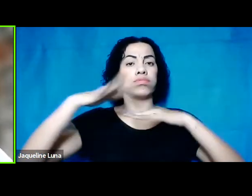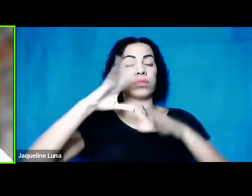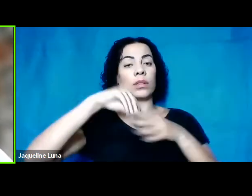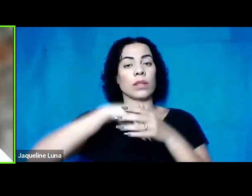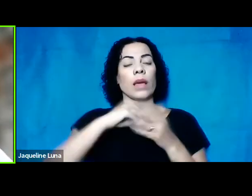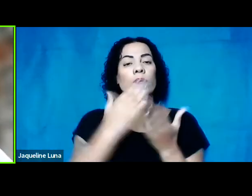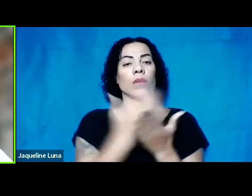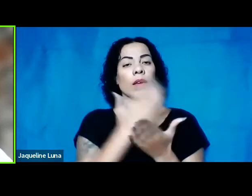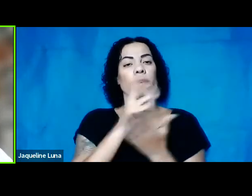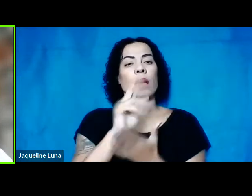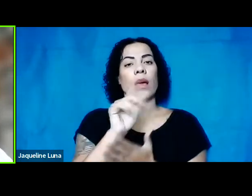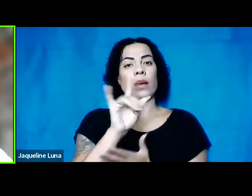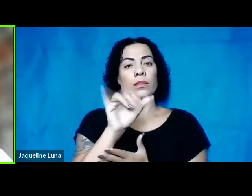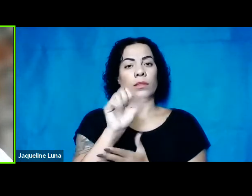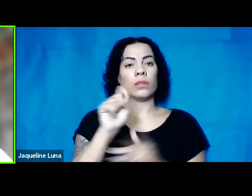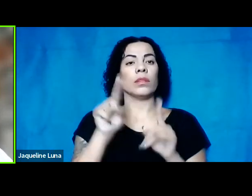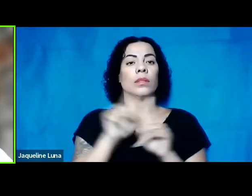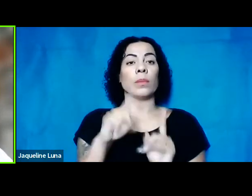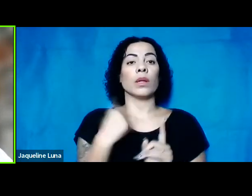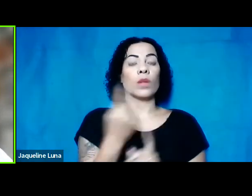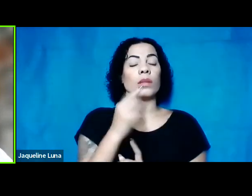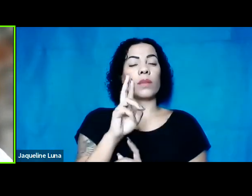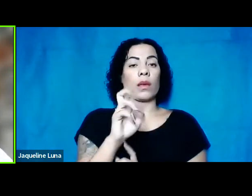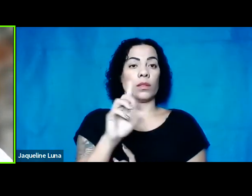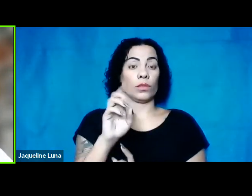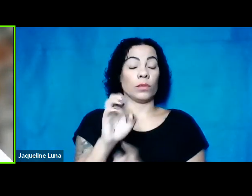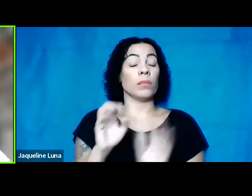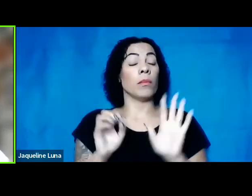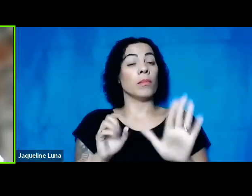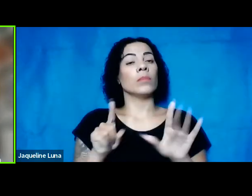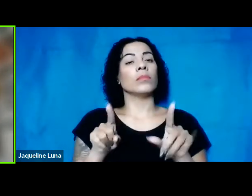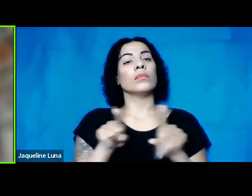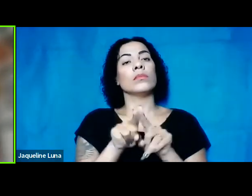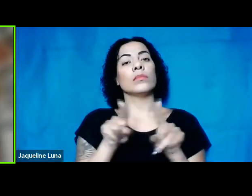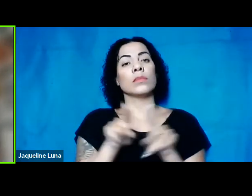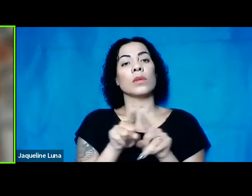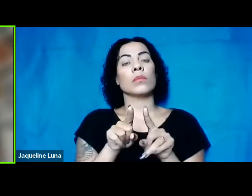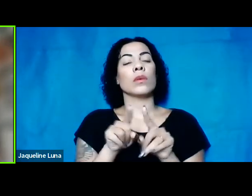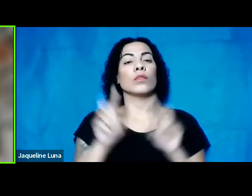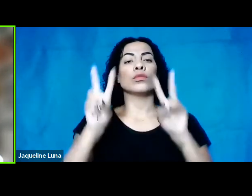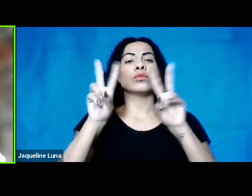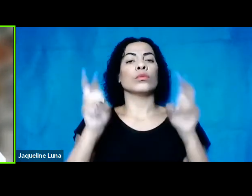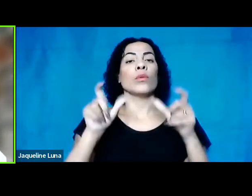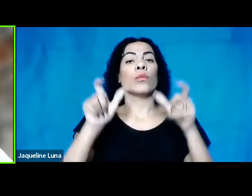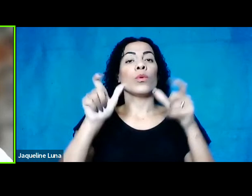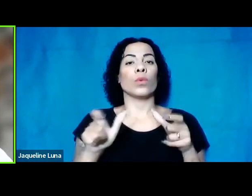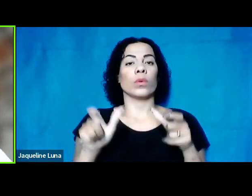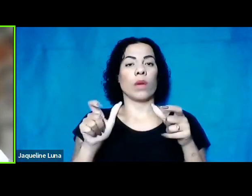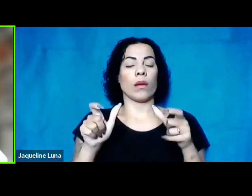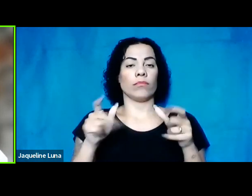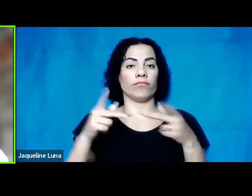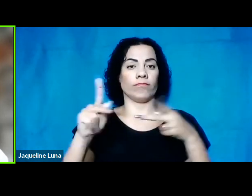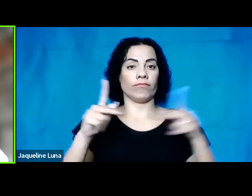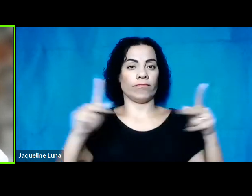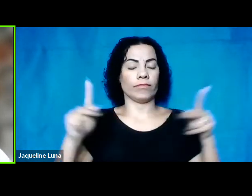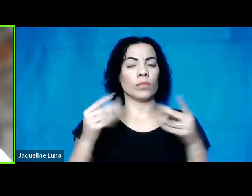nas nossas redes, né? Mas também sobre o lugar delas, né? Como é que